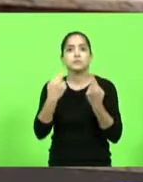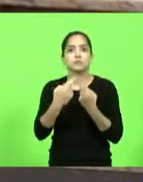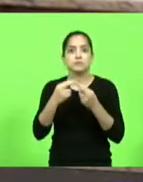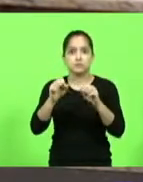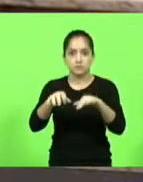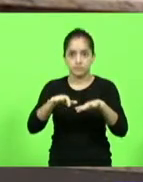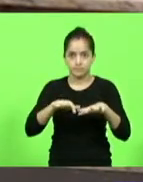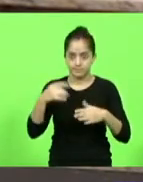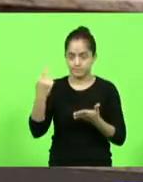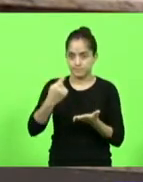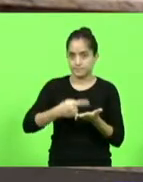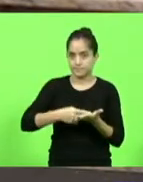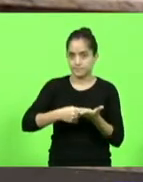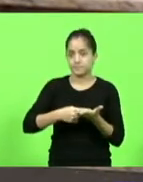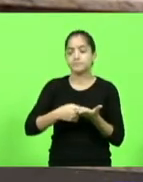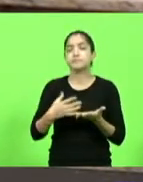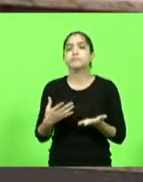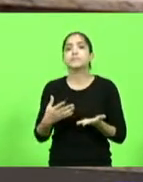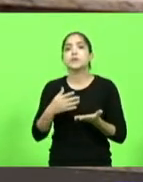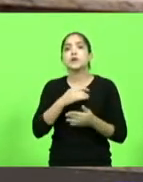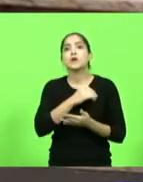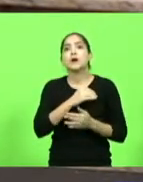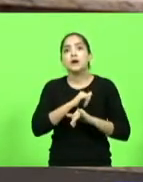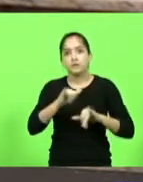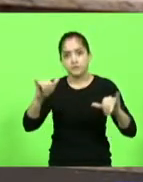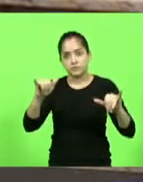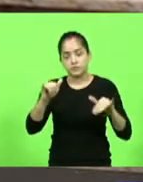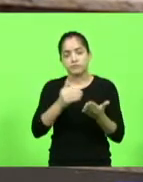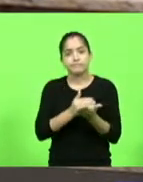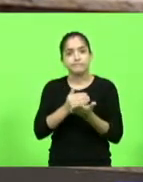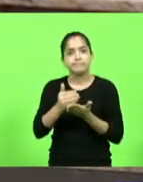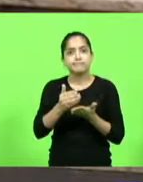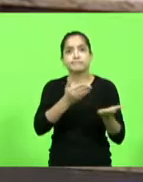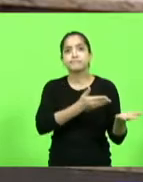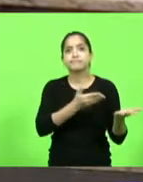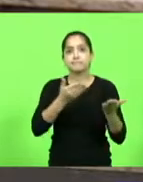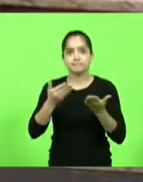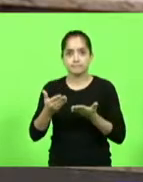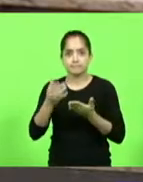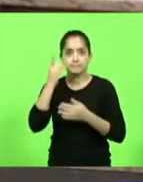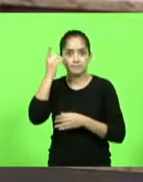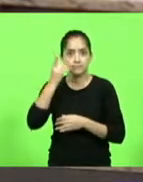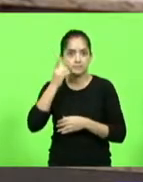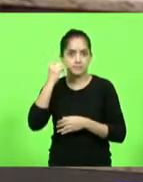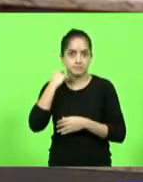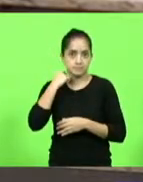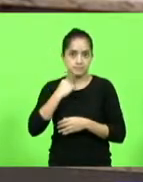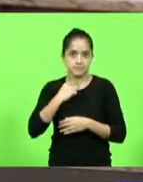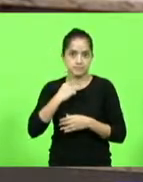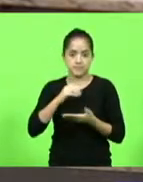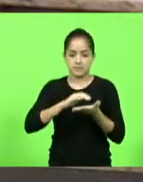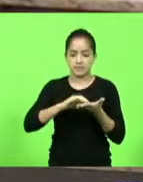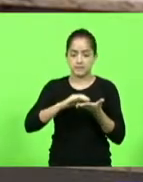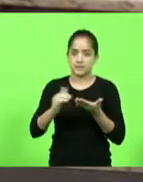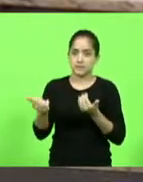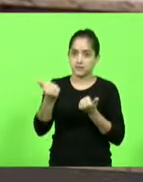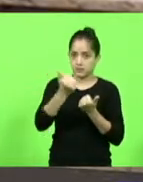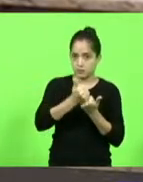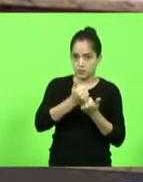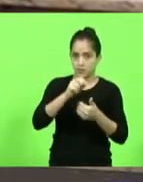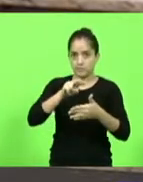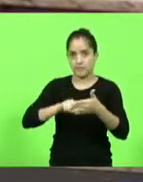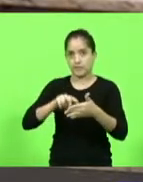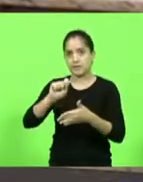sessão ordinária. Havendo quórum regimental, o senhor presidente declarou abertos os trabalhos e convidou o senhor deputado Silvio Drevic para, como secretário ad hoc, proceder à leitura da ata da sessão